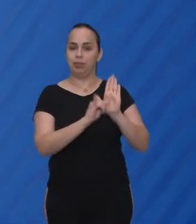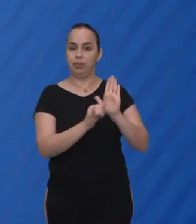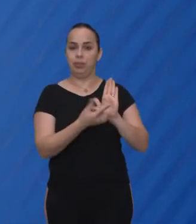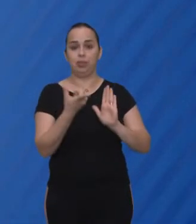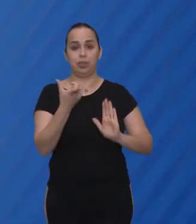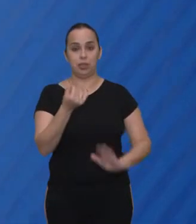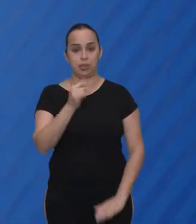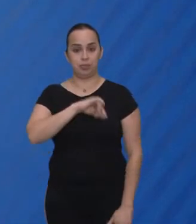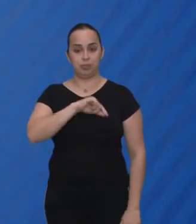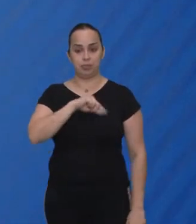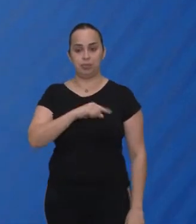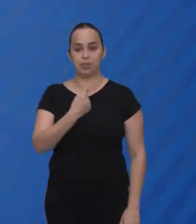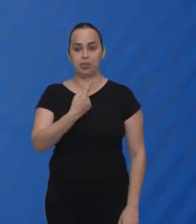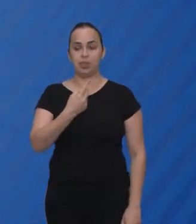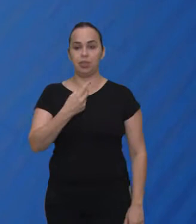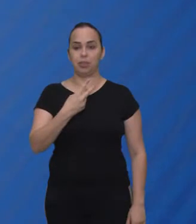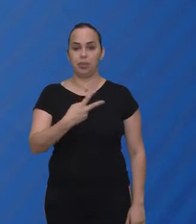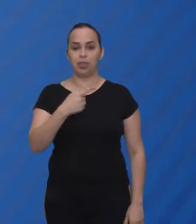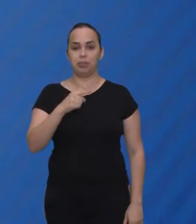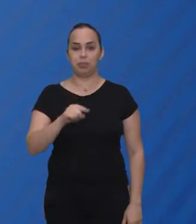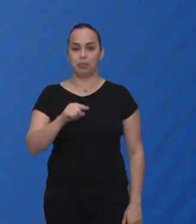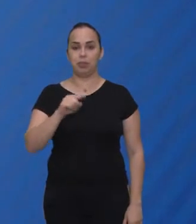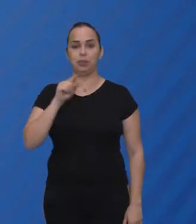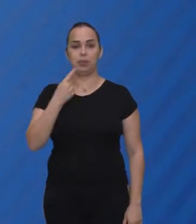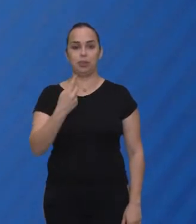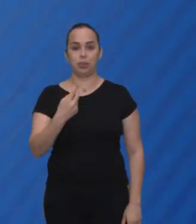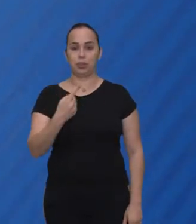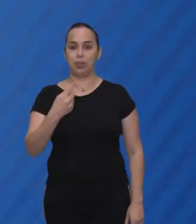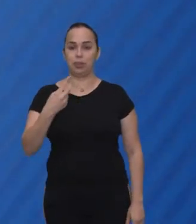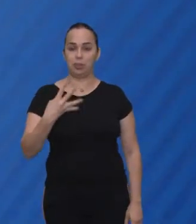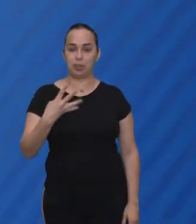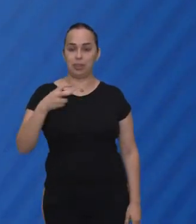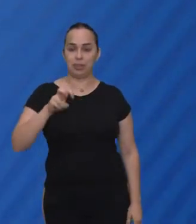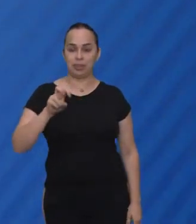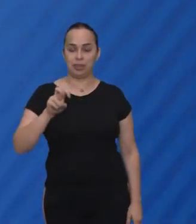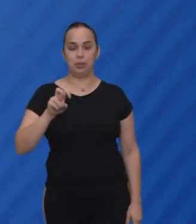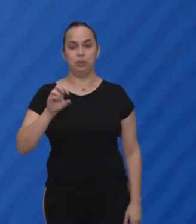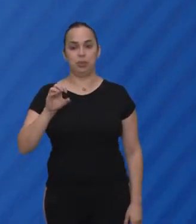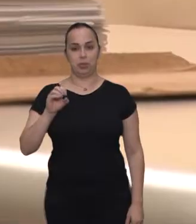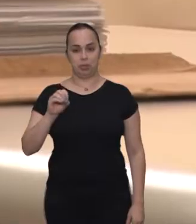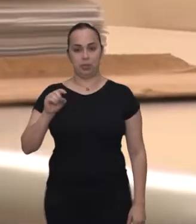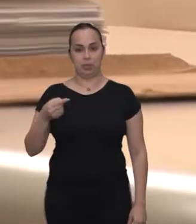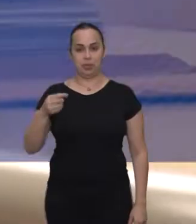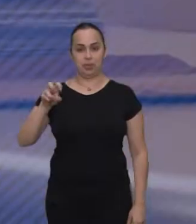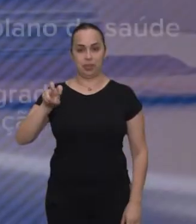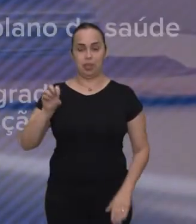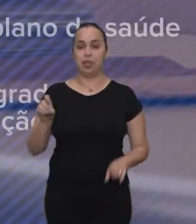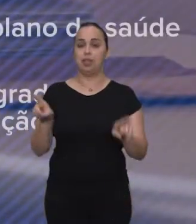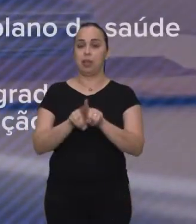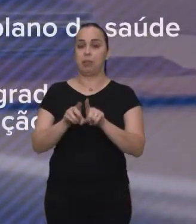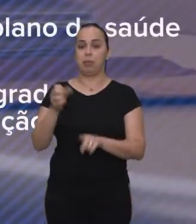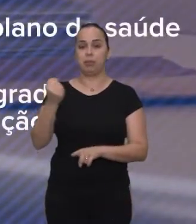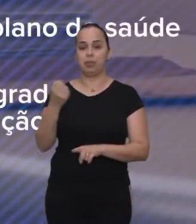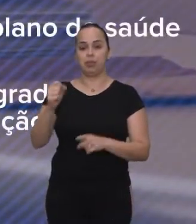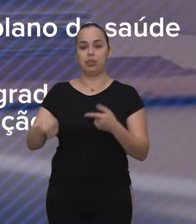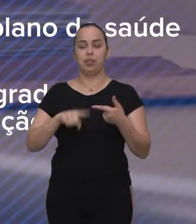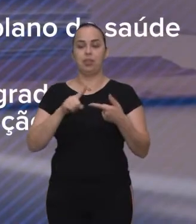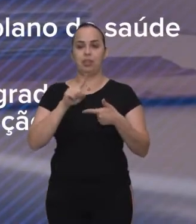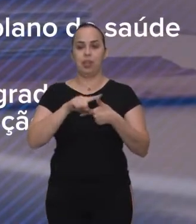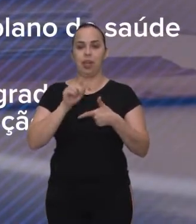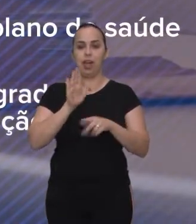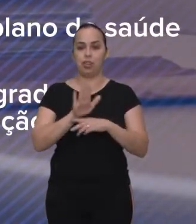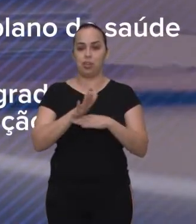o cargo têm remuneração de 2.145 reais e 50 centavos os benefícios incluem o